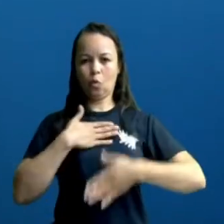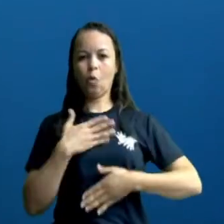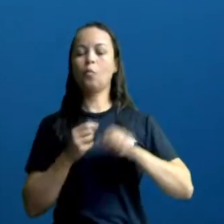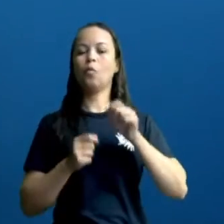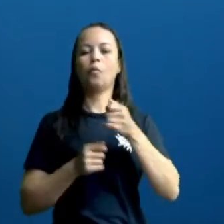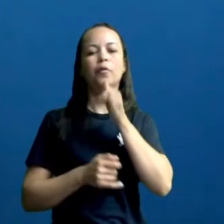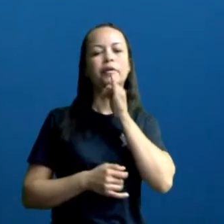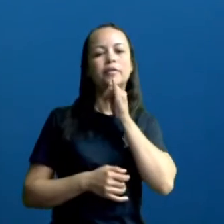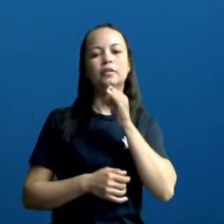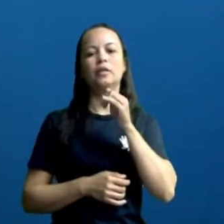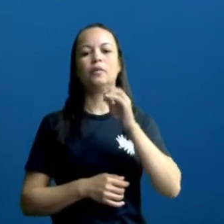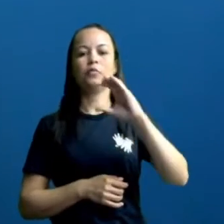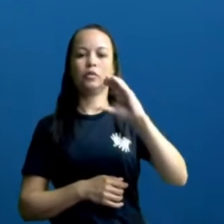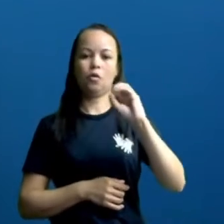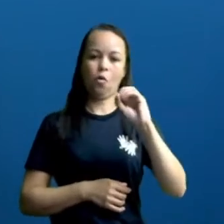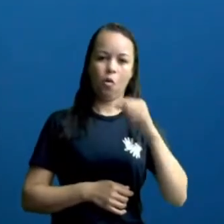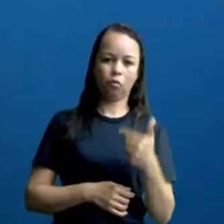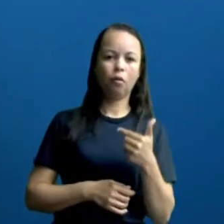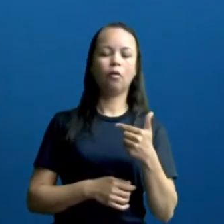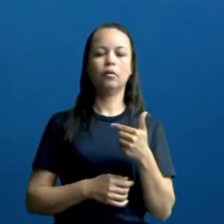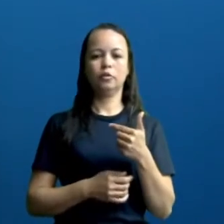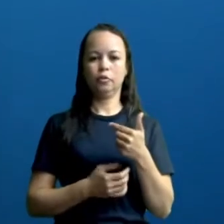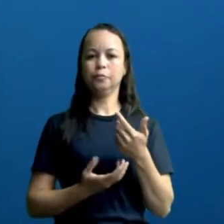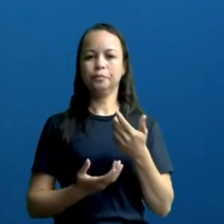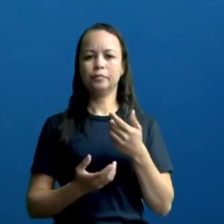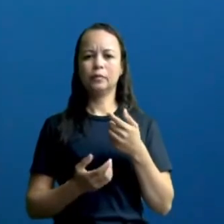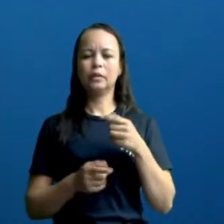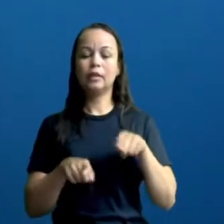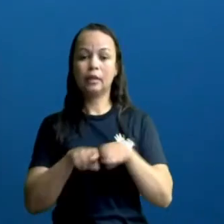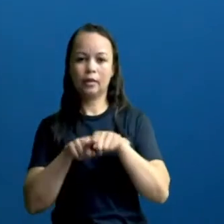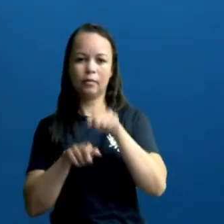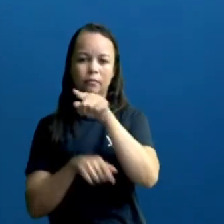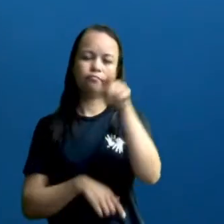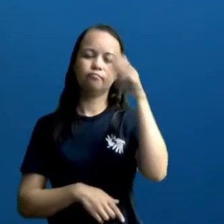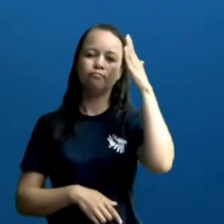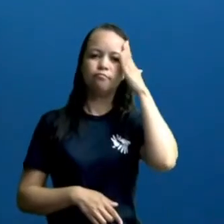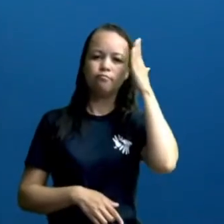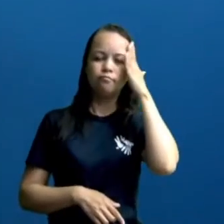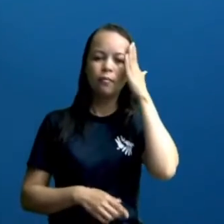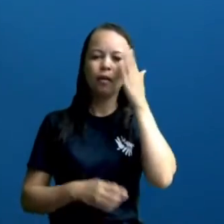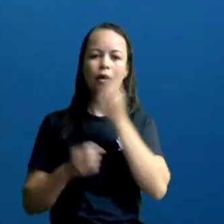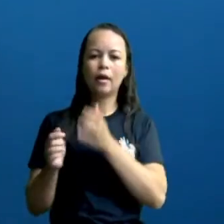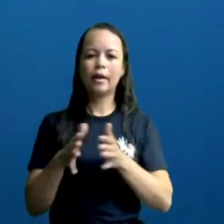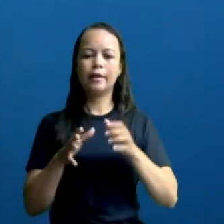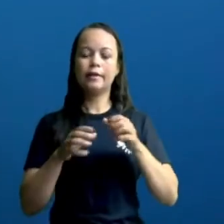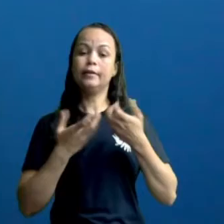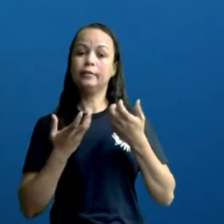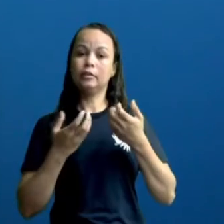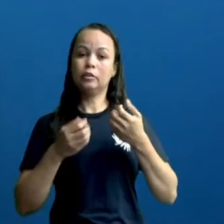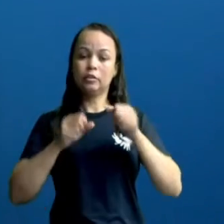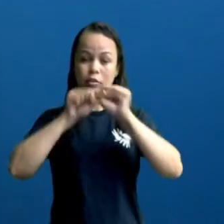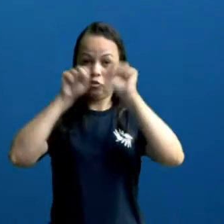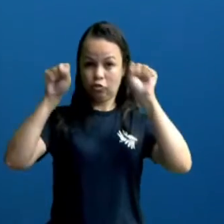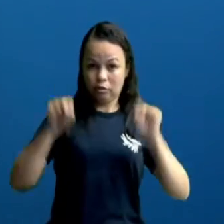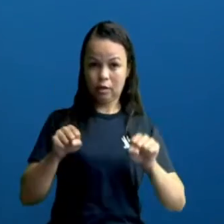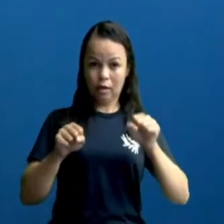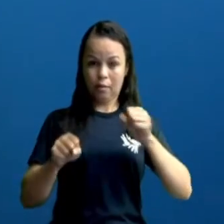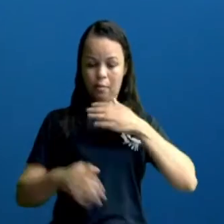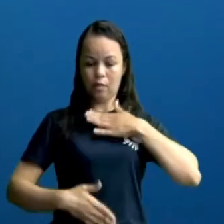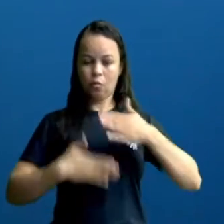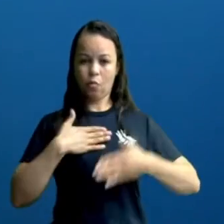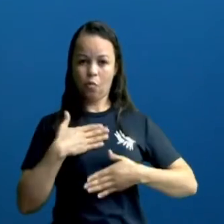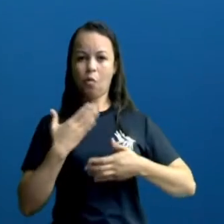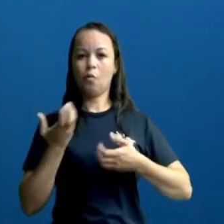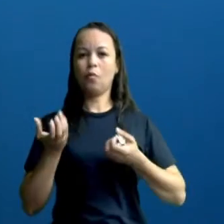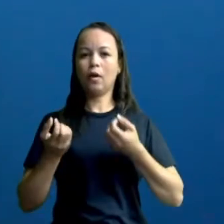resíduos metabólicos. E também você entender que esses sistemas teriam uma relação íntima com o sistema cardiocirculatório.